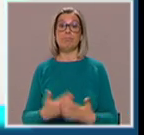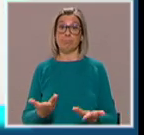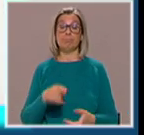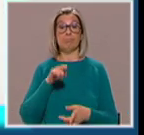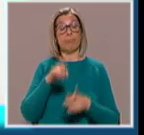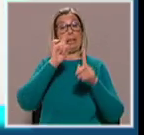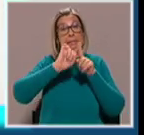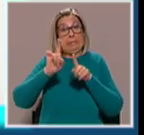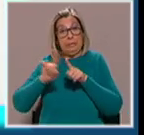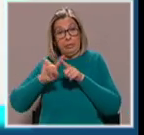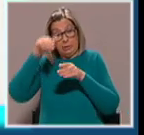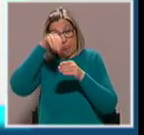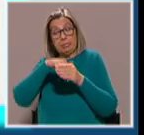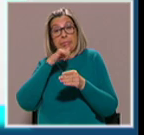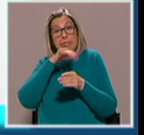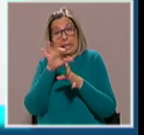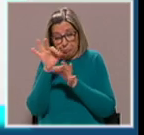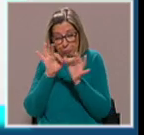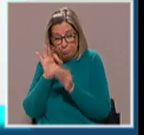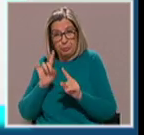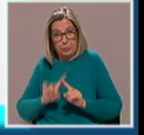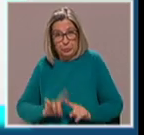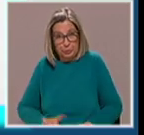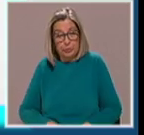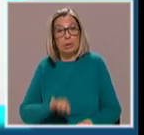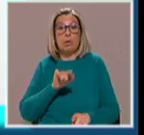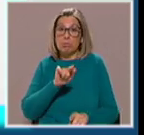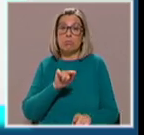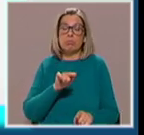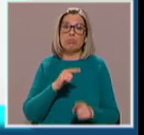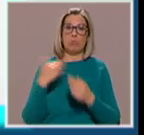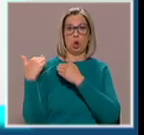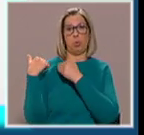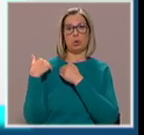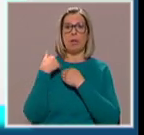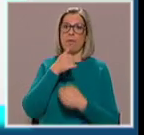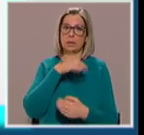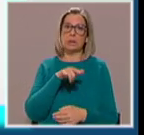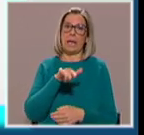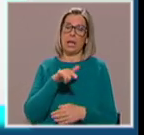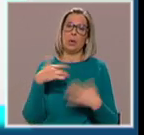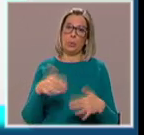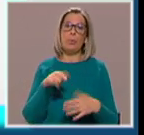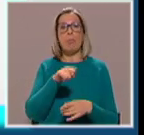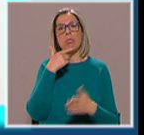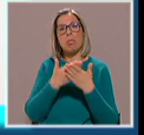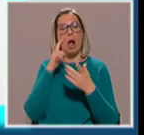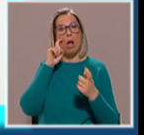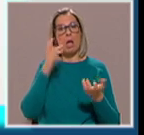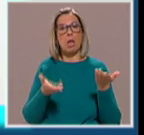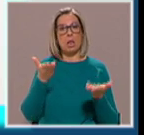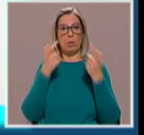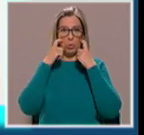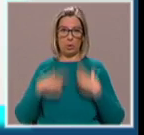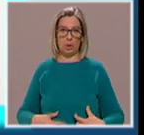Através dos seus diferentes constituintes, o sangue é responsável por diversos processos importantes para o equilíbrio do organismo.